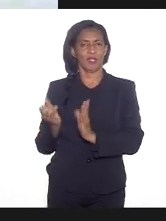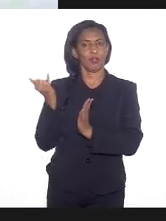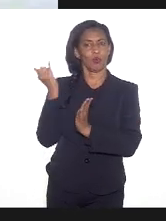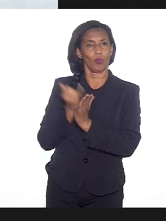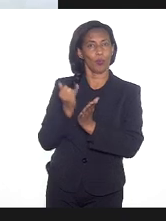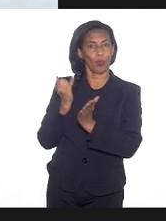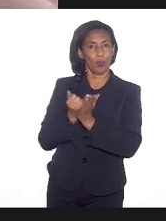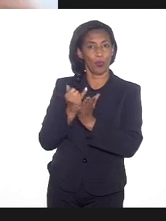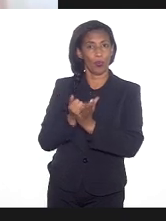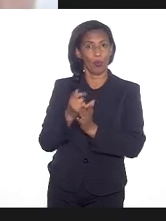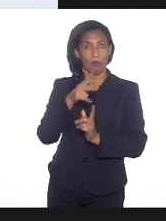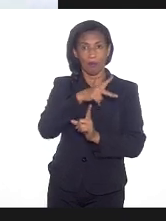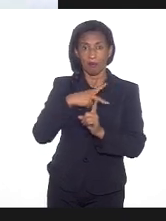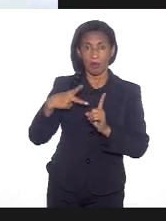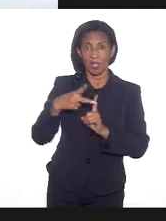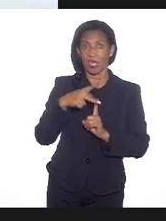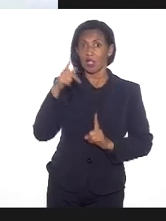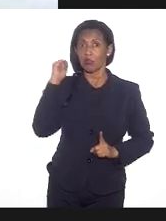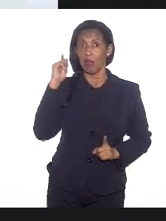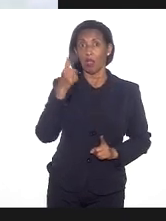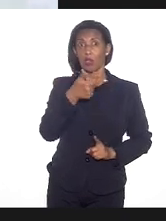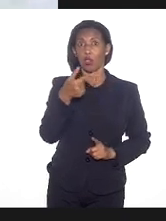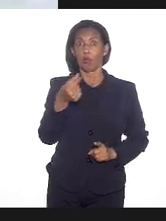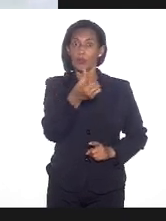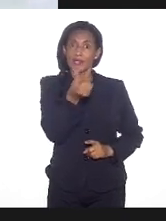o Rio Previdência, isso no ano de 2006.